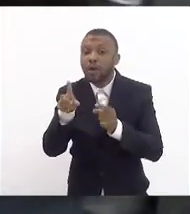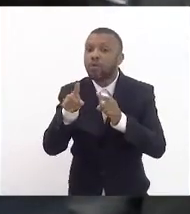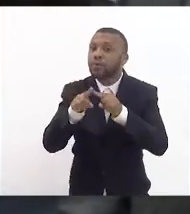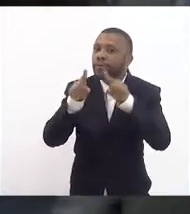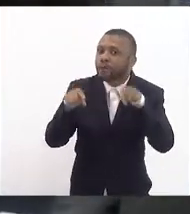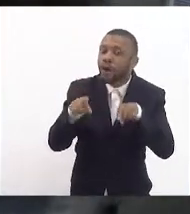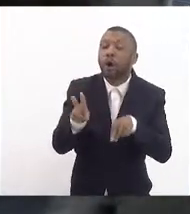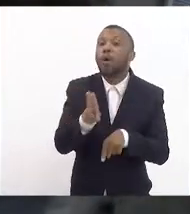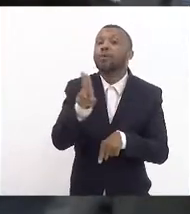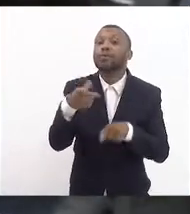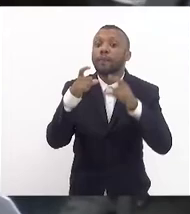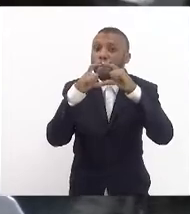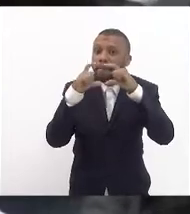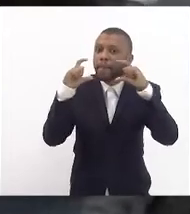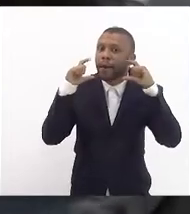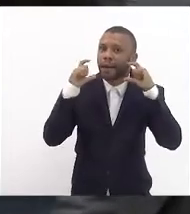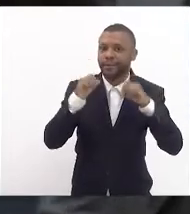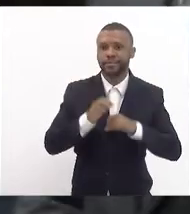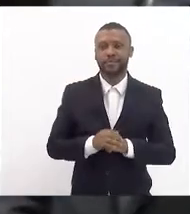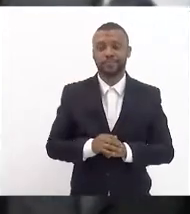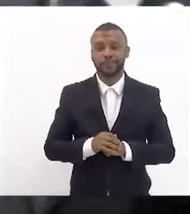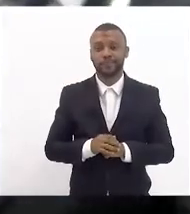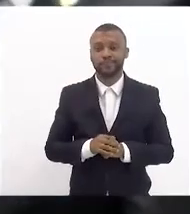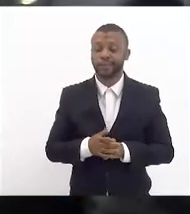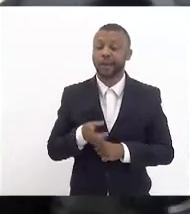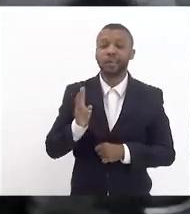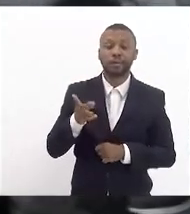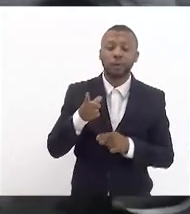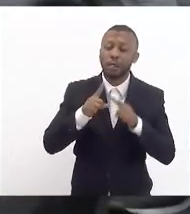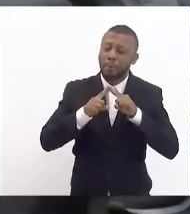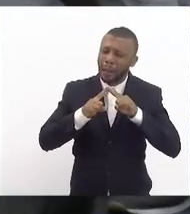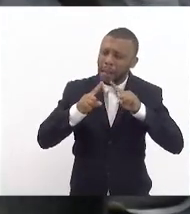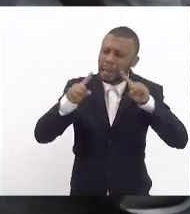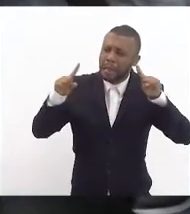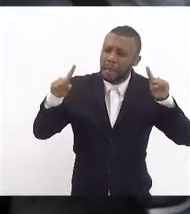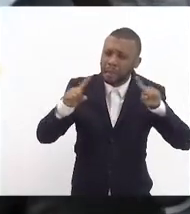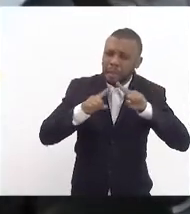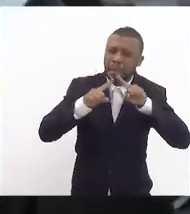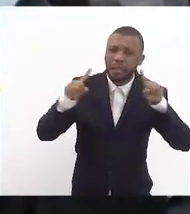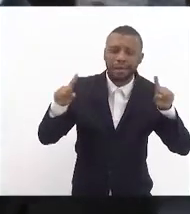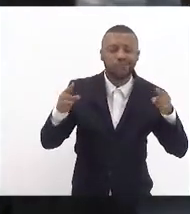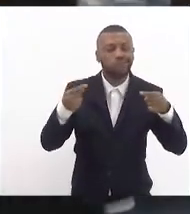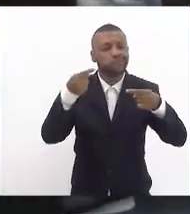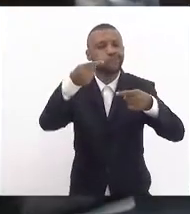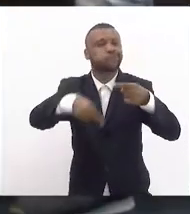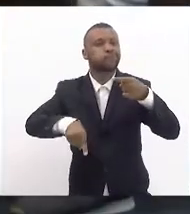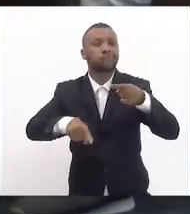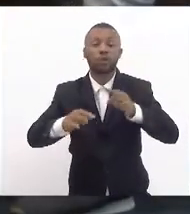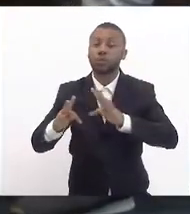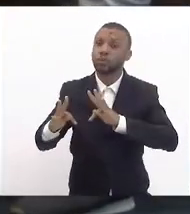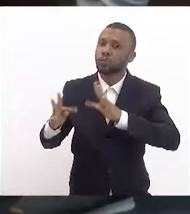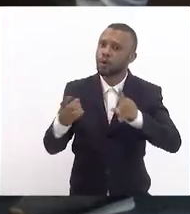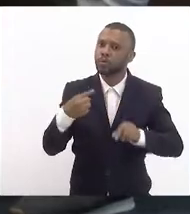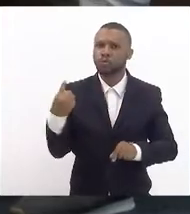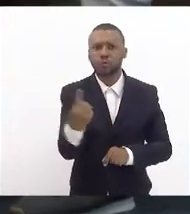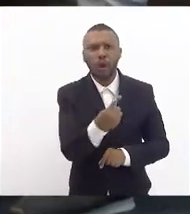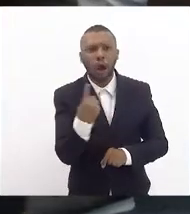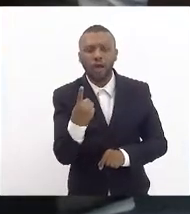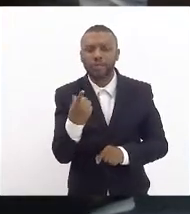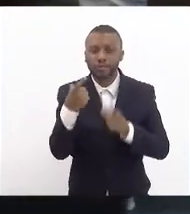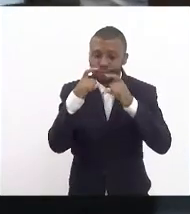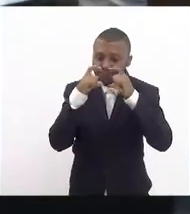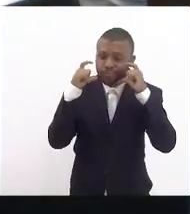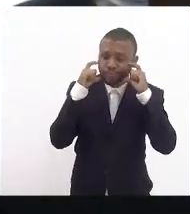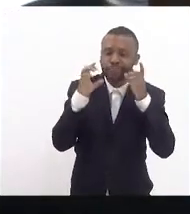máscara. É uma reclamação constante, eles não aguentam mais. Não tem cabimento todos nós aqui não